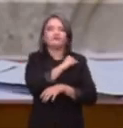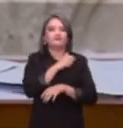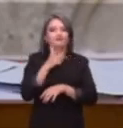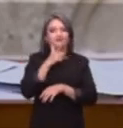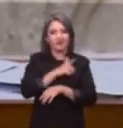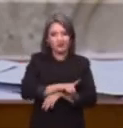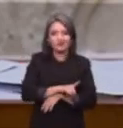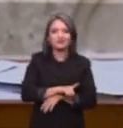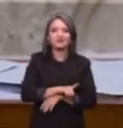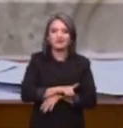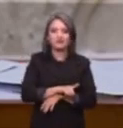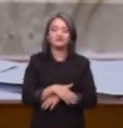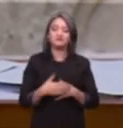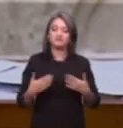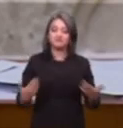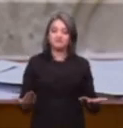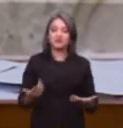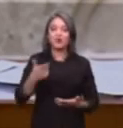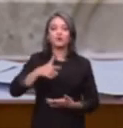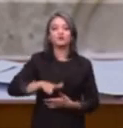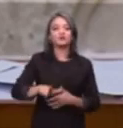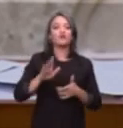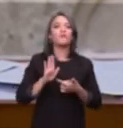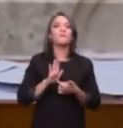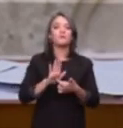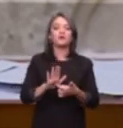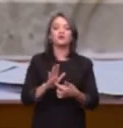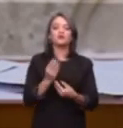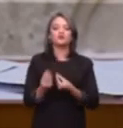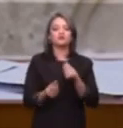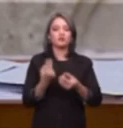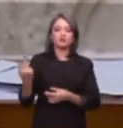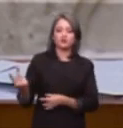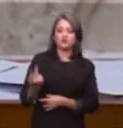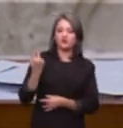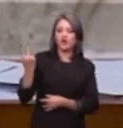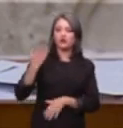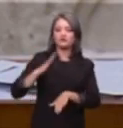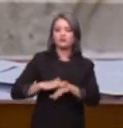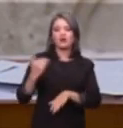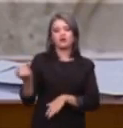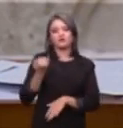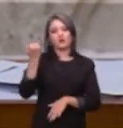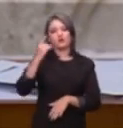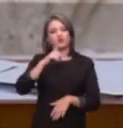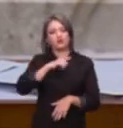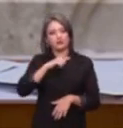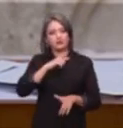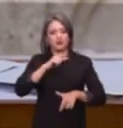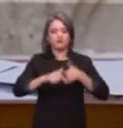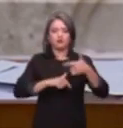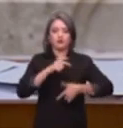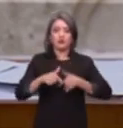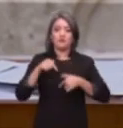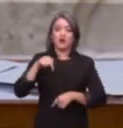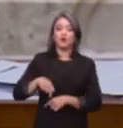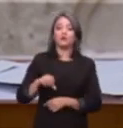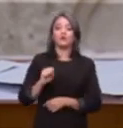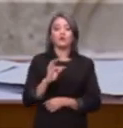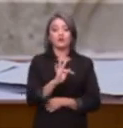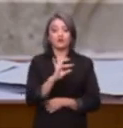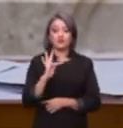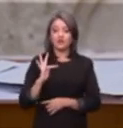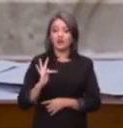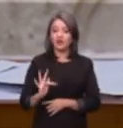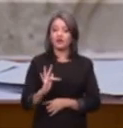Mais uma vez, revelou-se a rigidez dos valores maiores que sustentam a atuação desse Supremo Tribunal Federal e